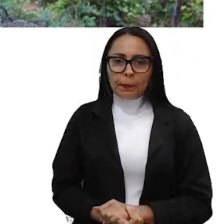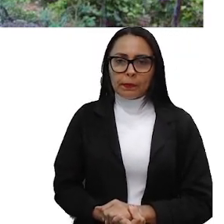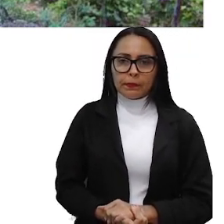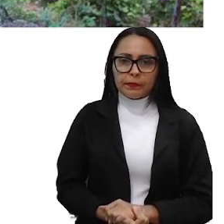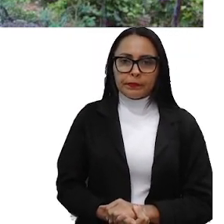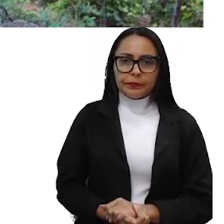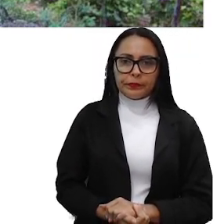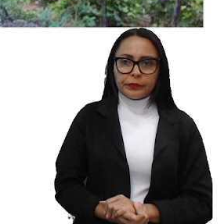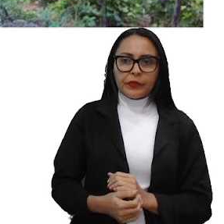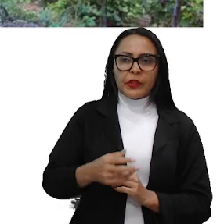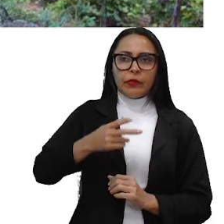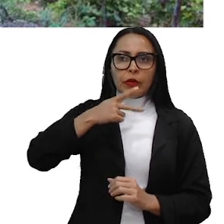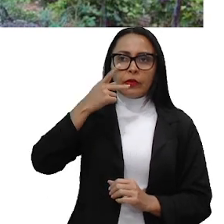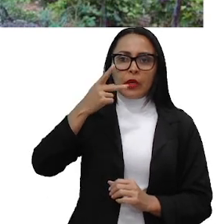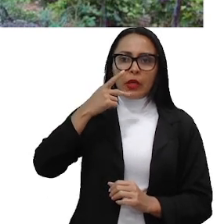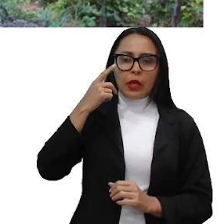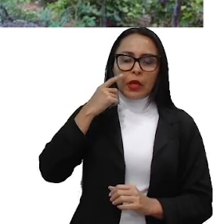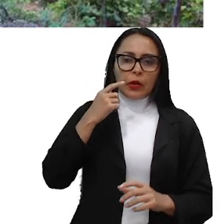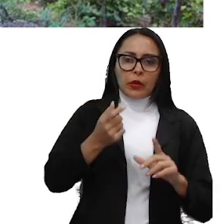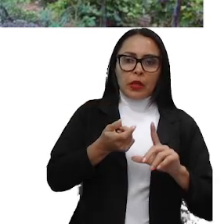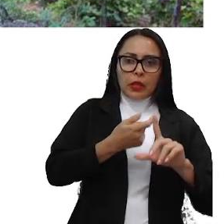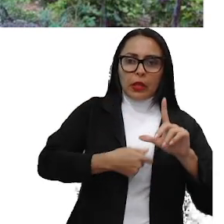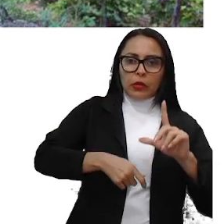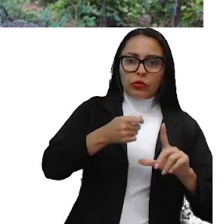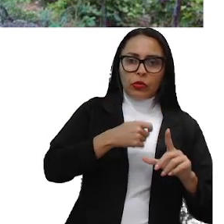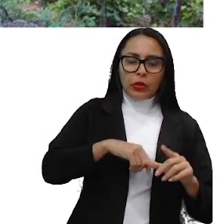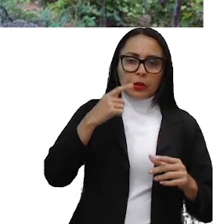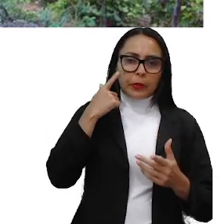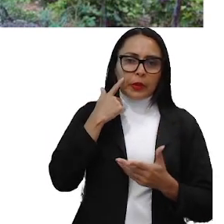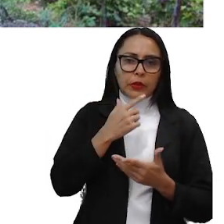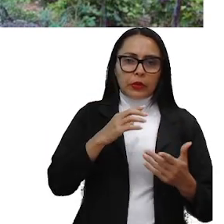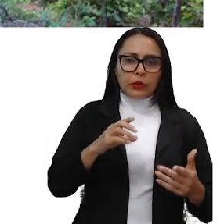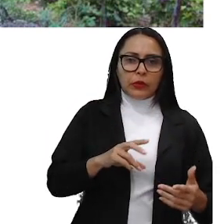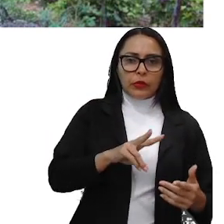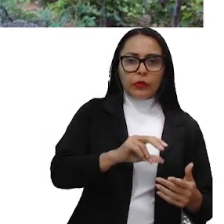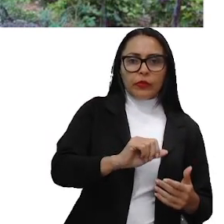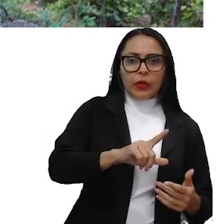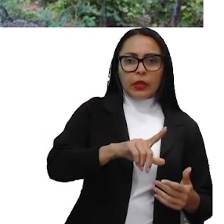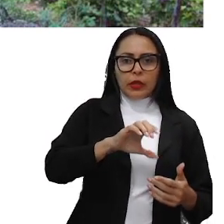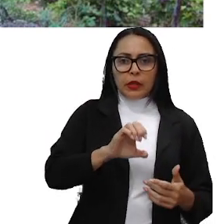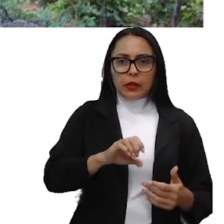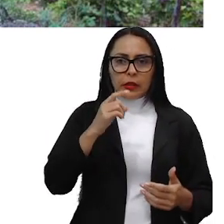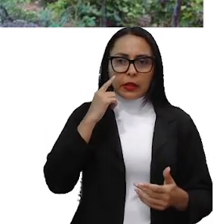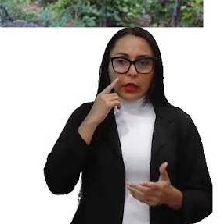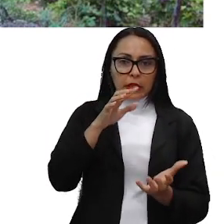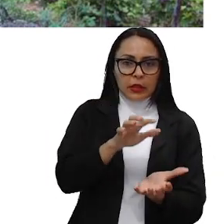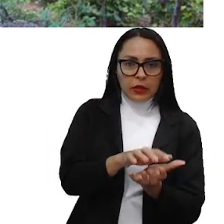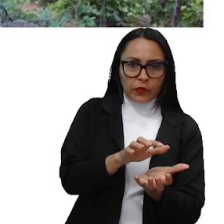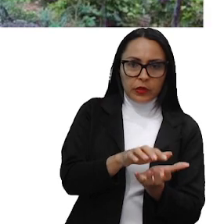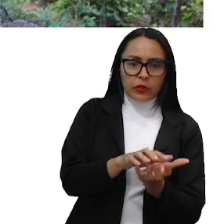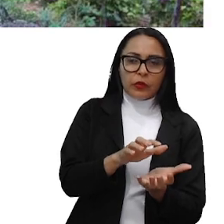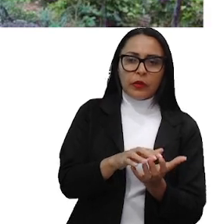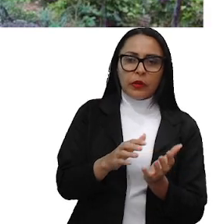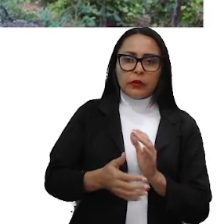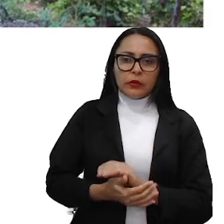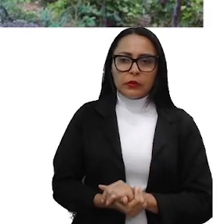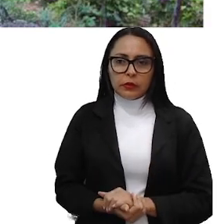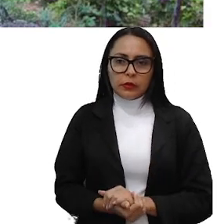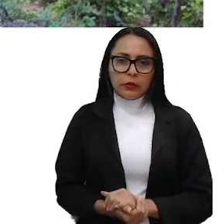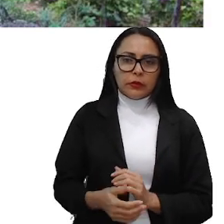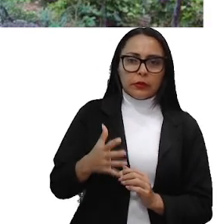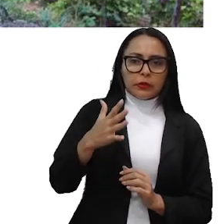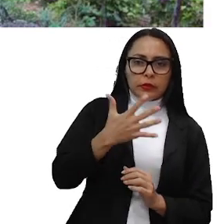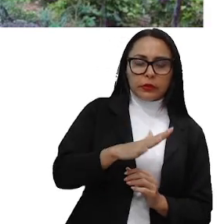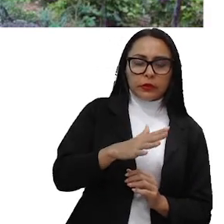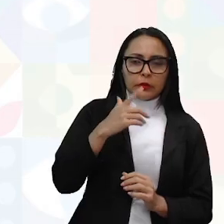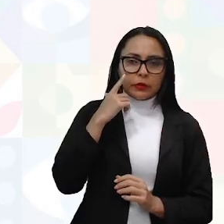Bom, vamos falar um pouco agora sobre a logística de exportação do Vale do São Francisco, no estado de Pernambuco. O Vale Médio do São